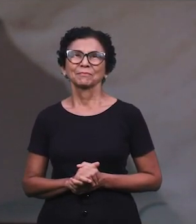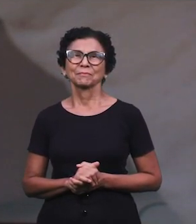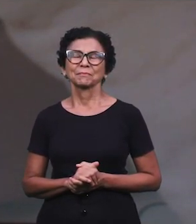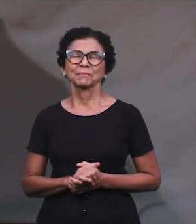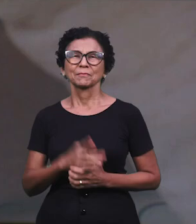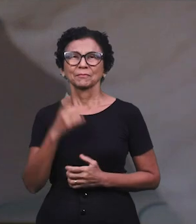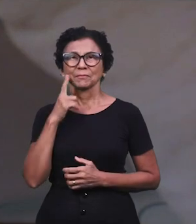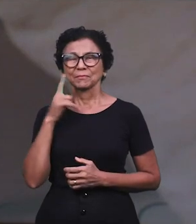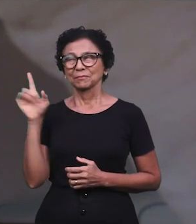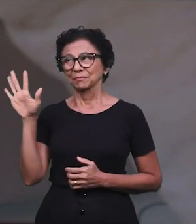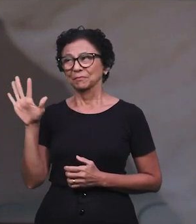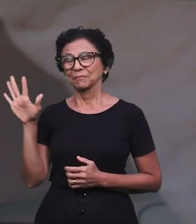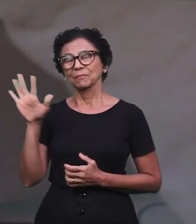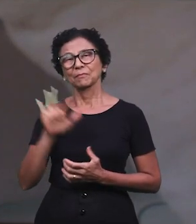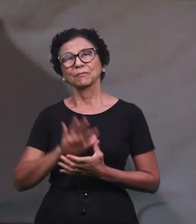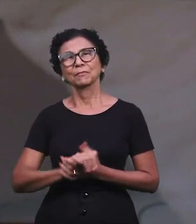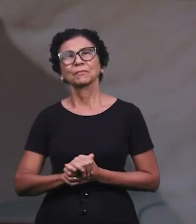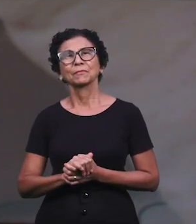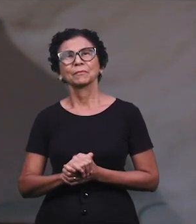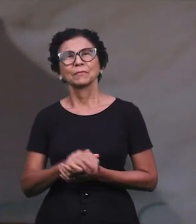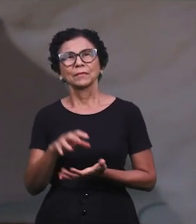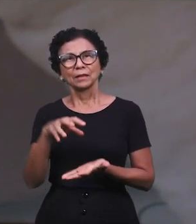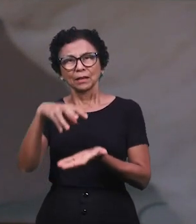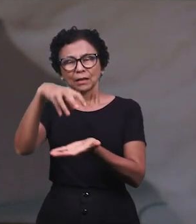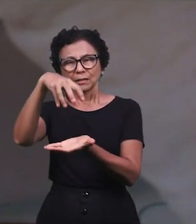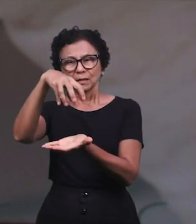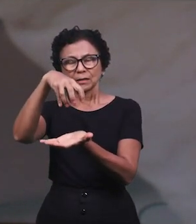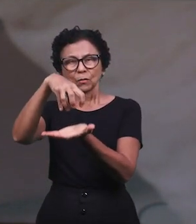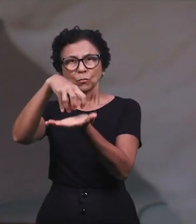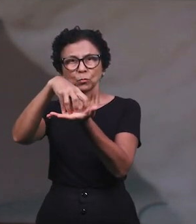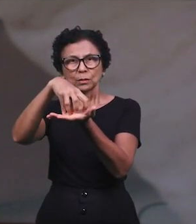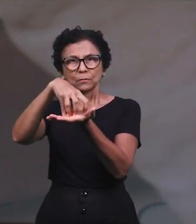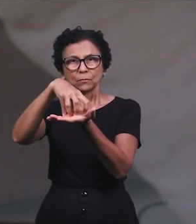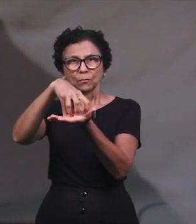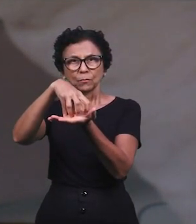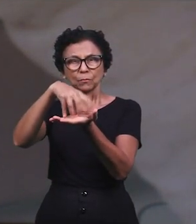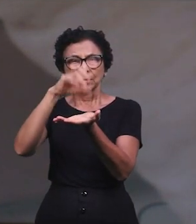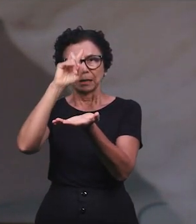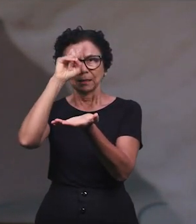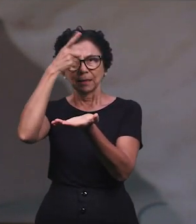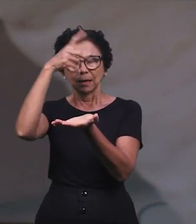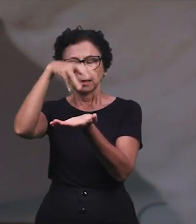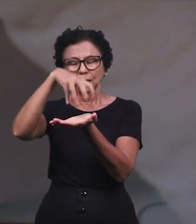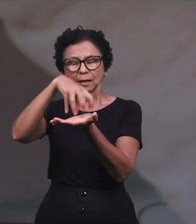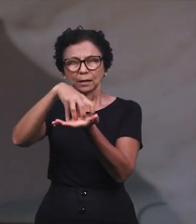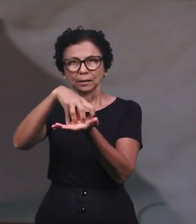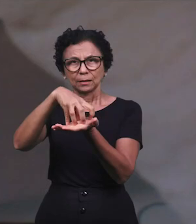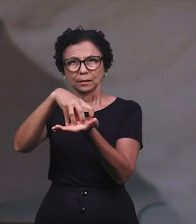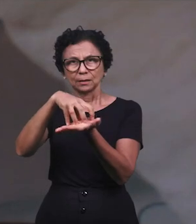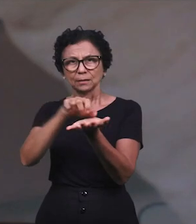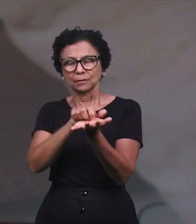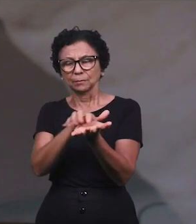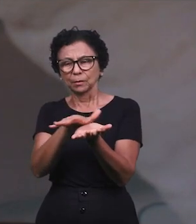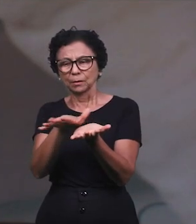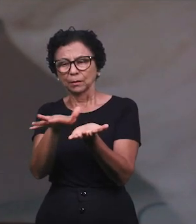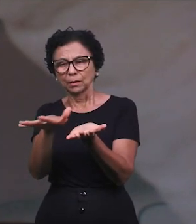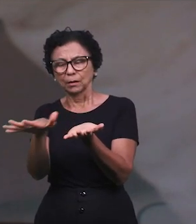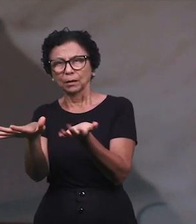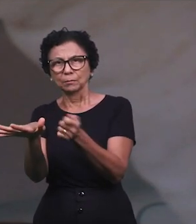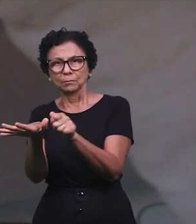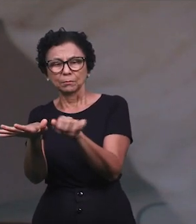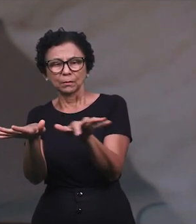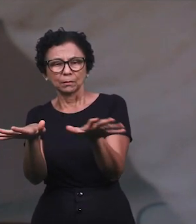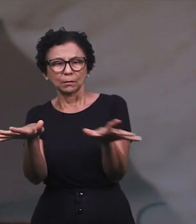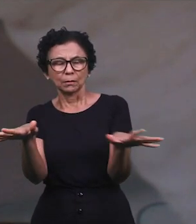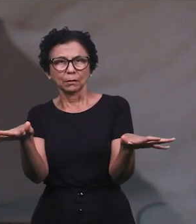central e depois vai ramificando essa ideia central com conceitos relacionados. Então você vê ali, ó, o